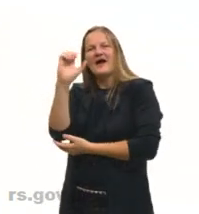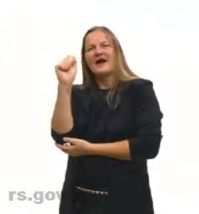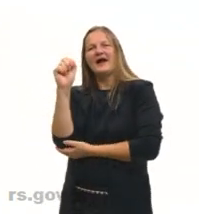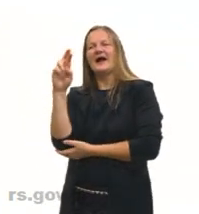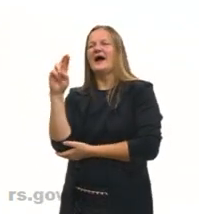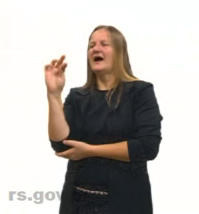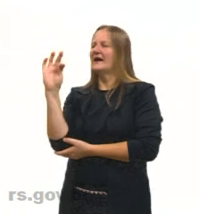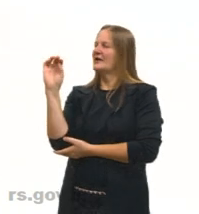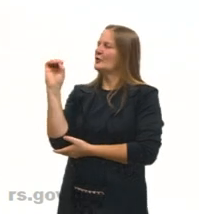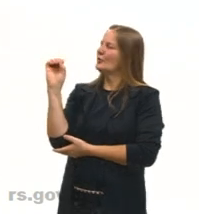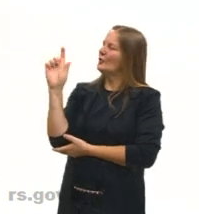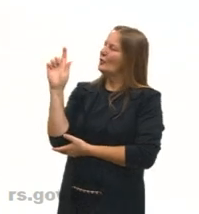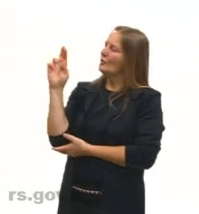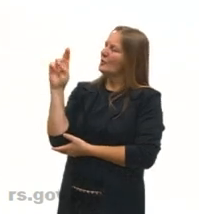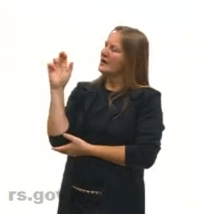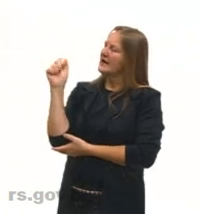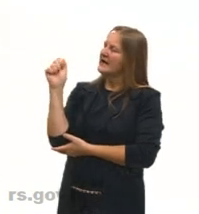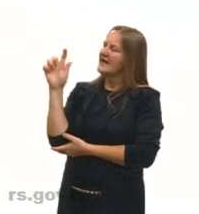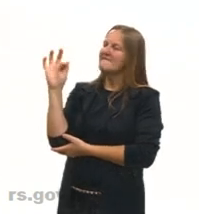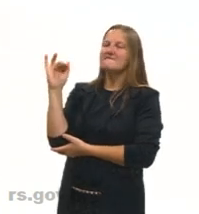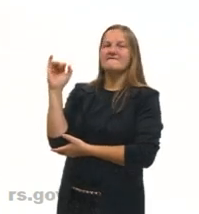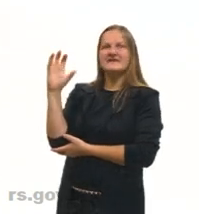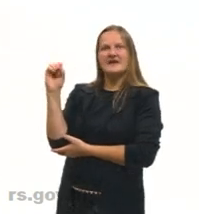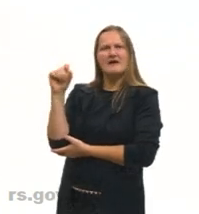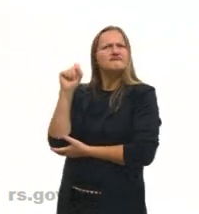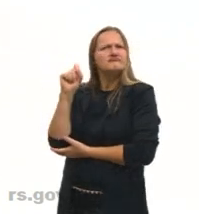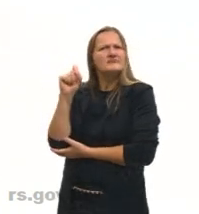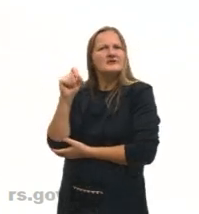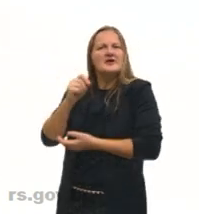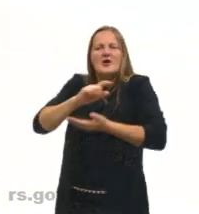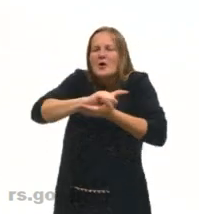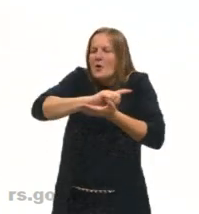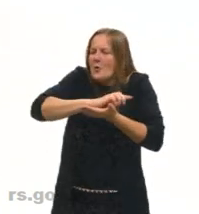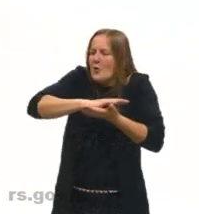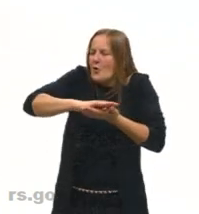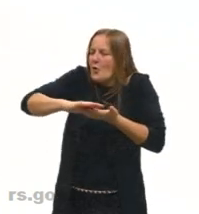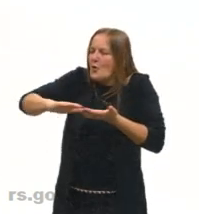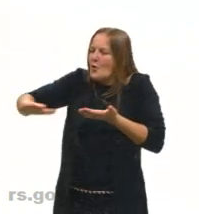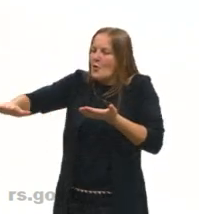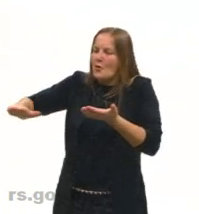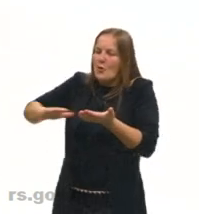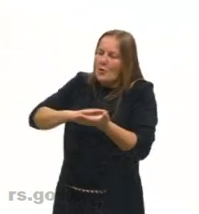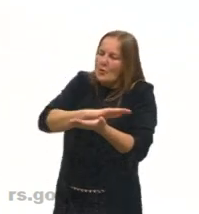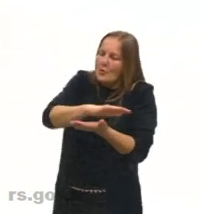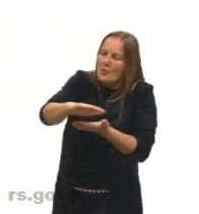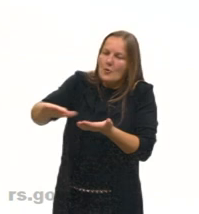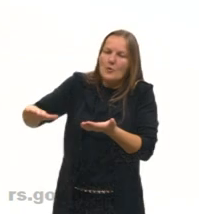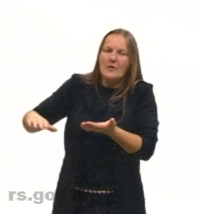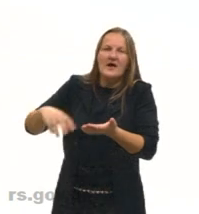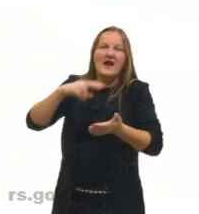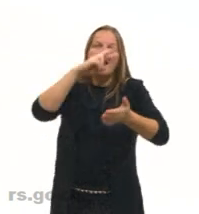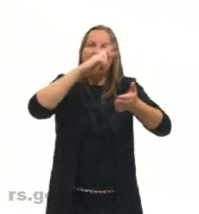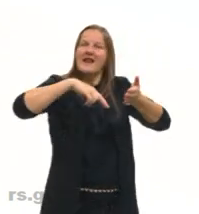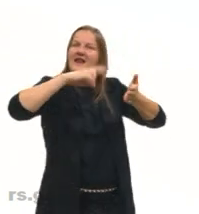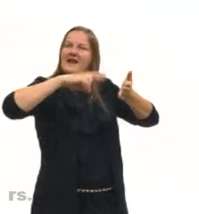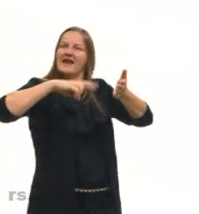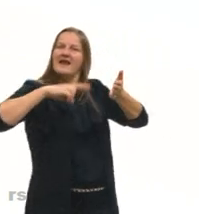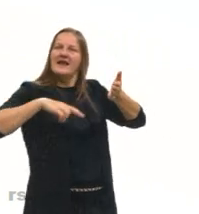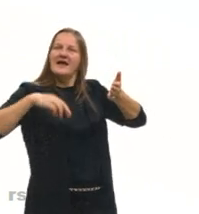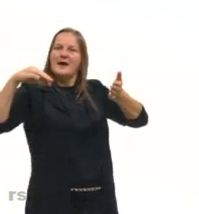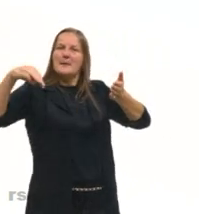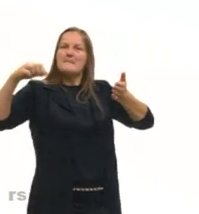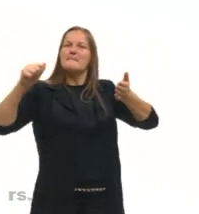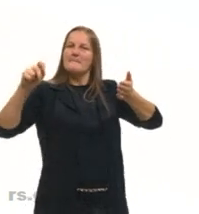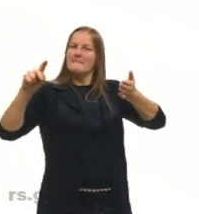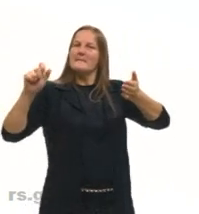baseada nas diferentes representações da superfície terrestre cartografia nessa parte de leitura de mapas né